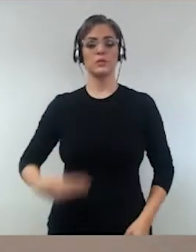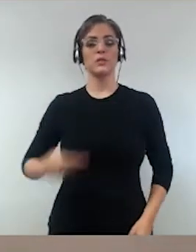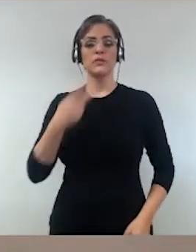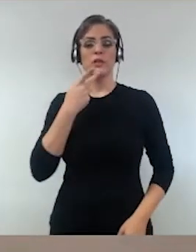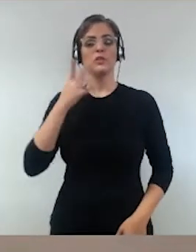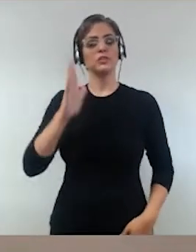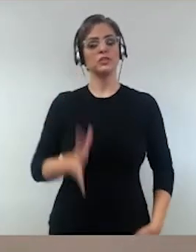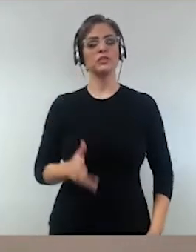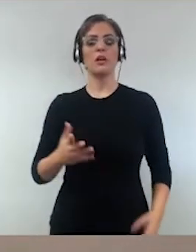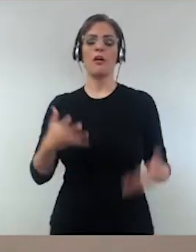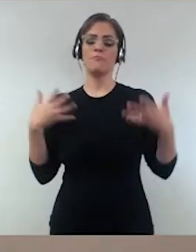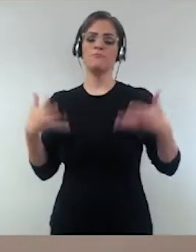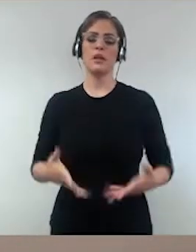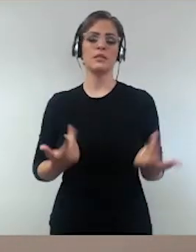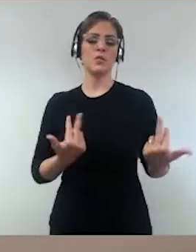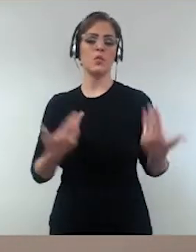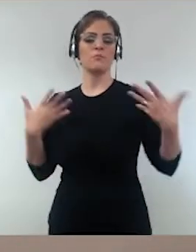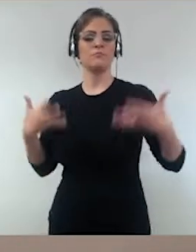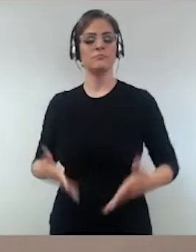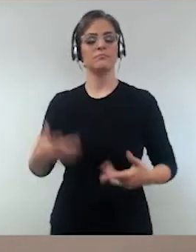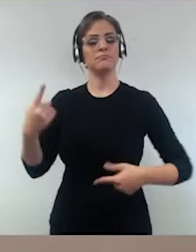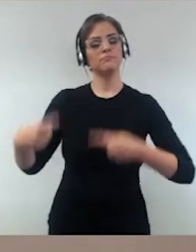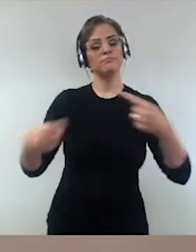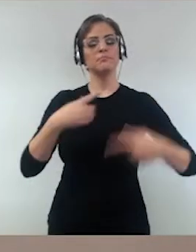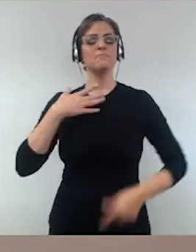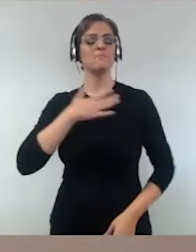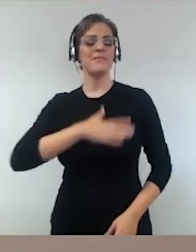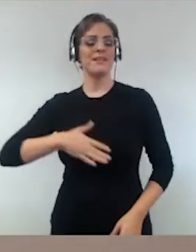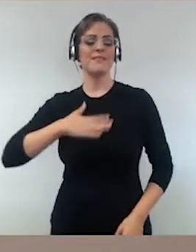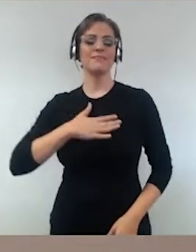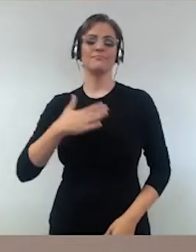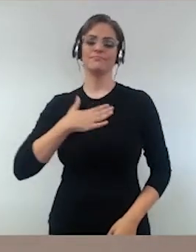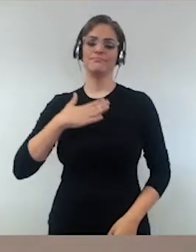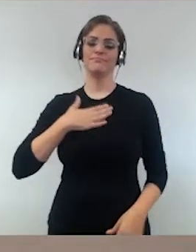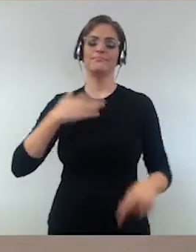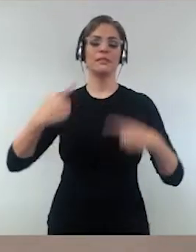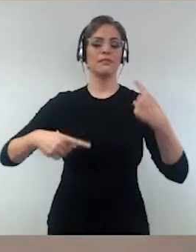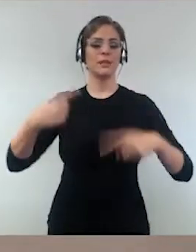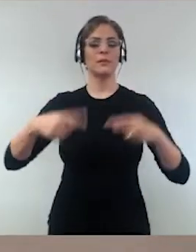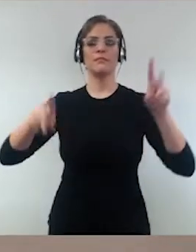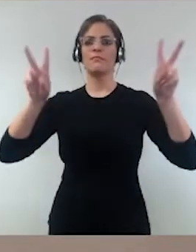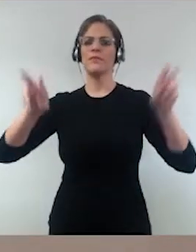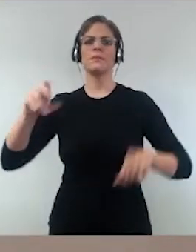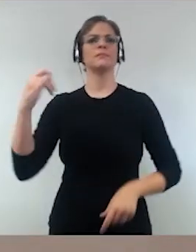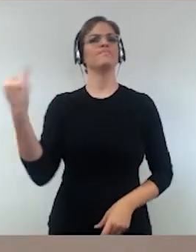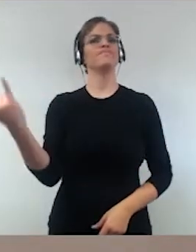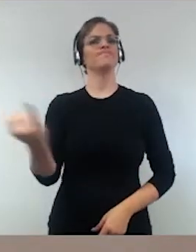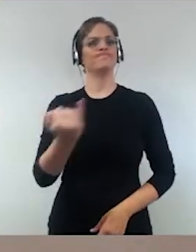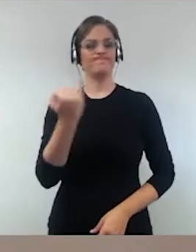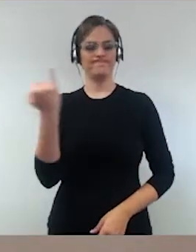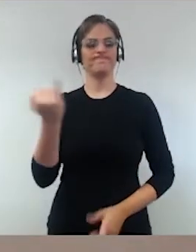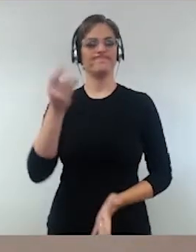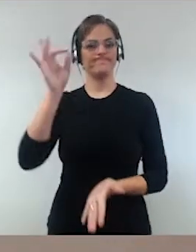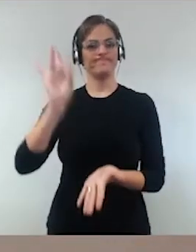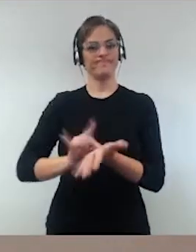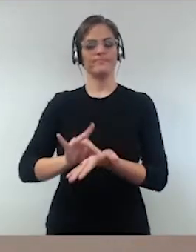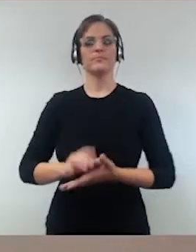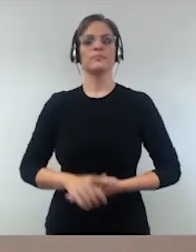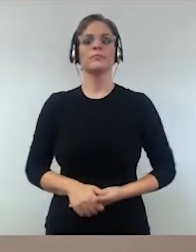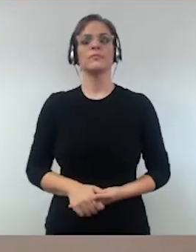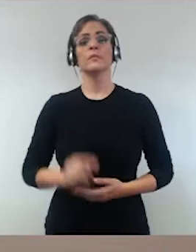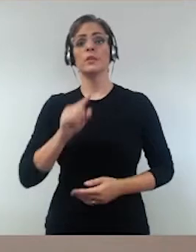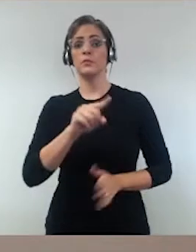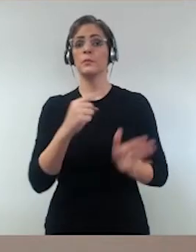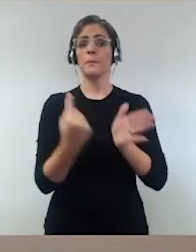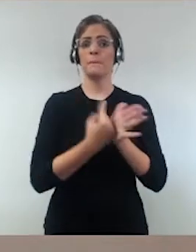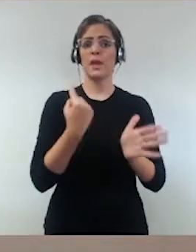muitos painéis e é um prazer sempre muito grande poder debater um tema de tamanha relevância. As suas perguntas foram